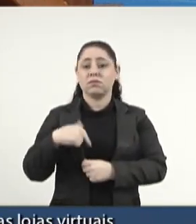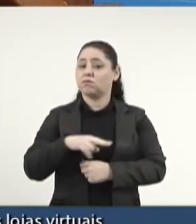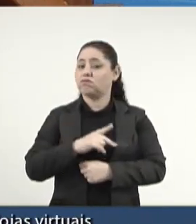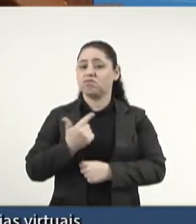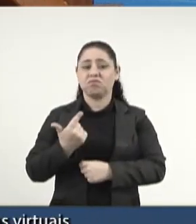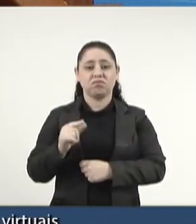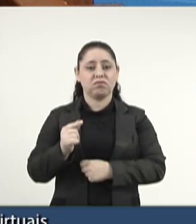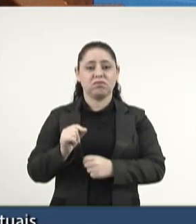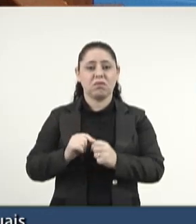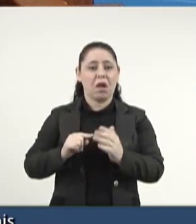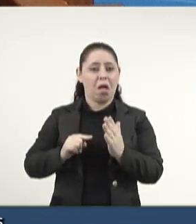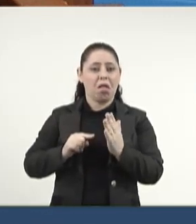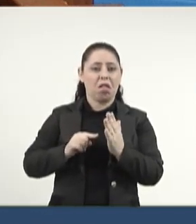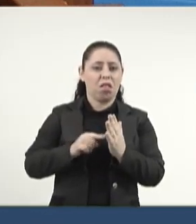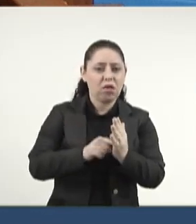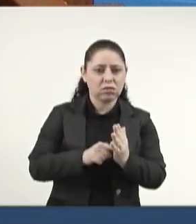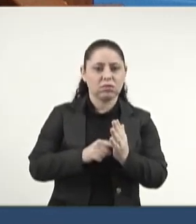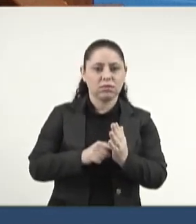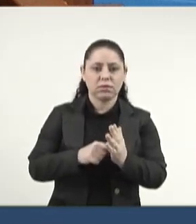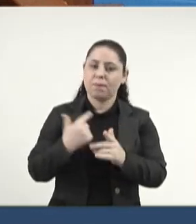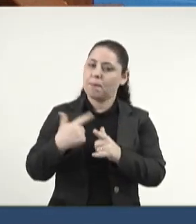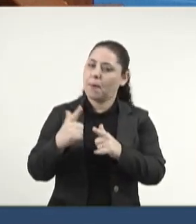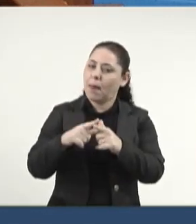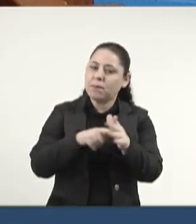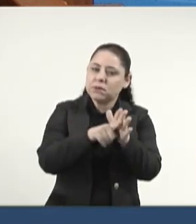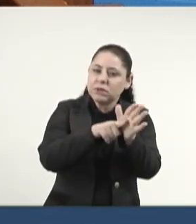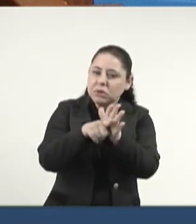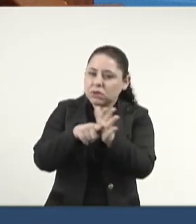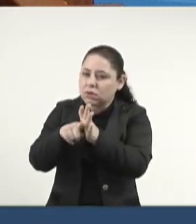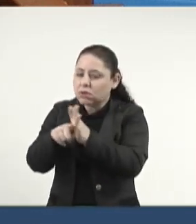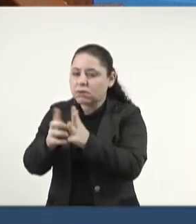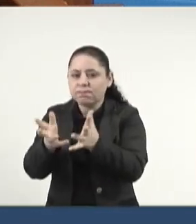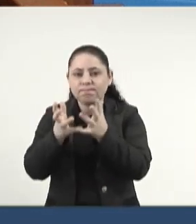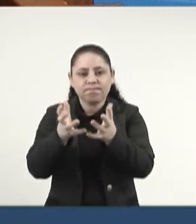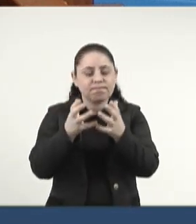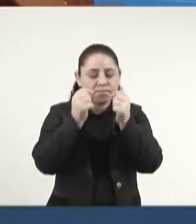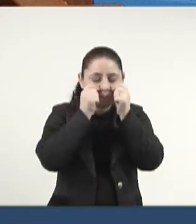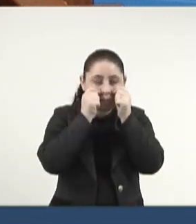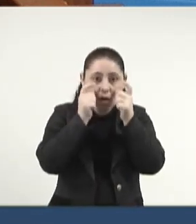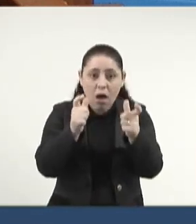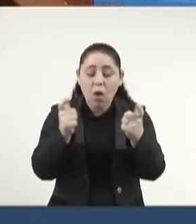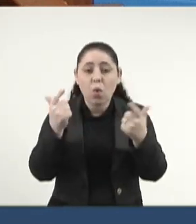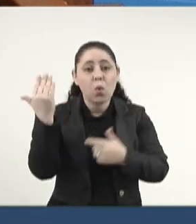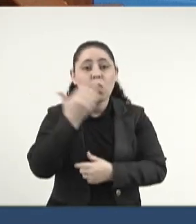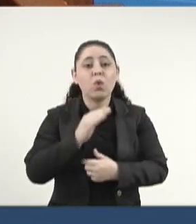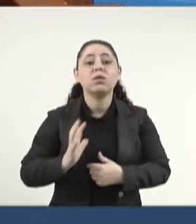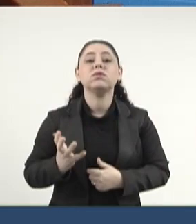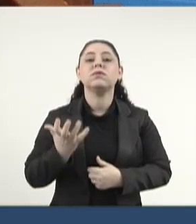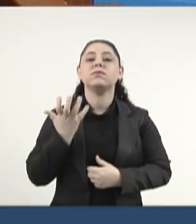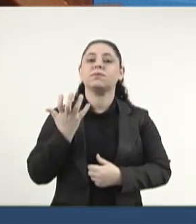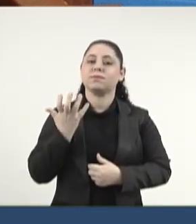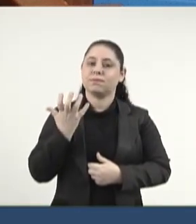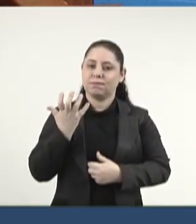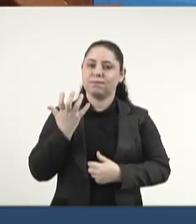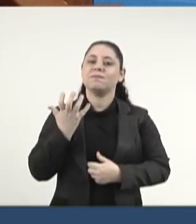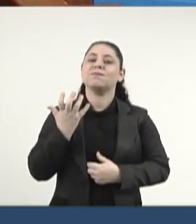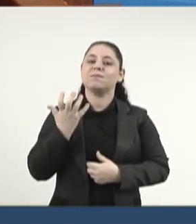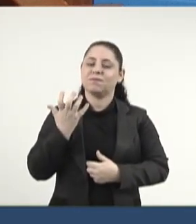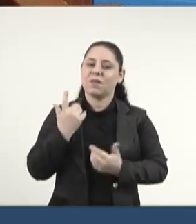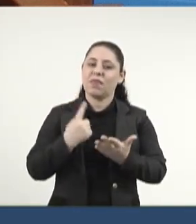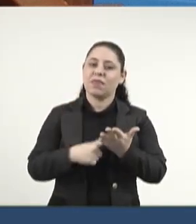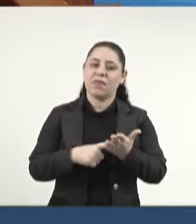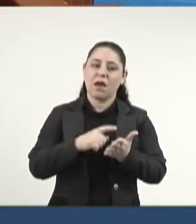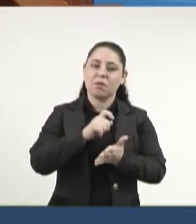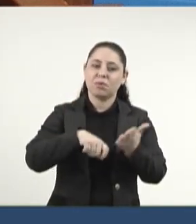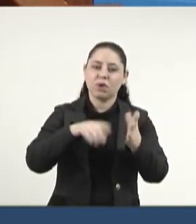tivéssemos tocado o dedo na ferida e começado a querer enxergar o que está acontecendo lá, através de termos obscuros